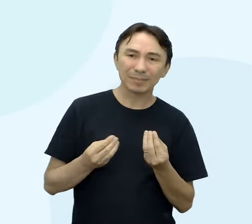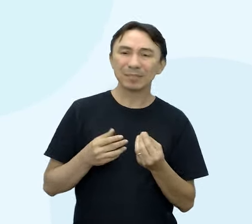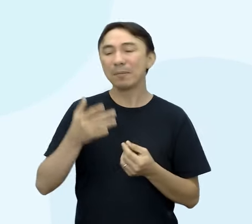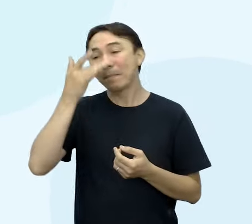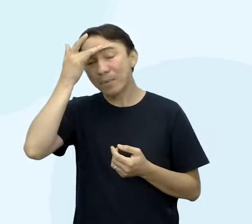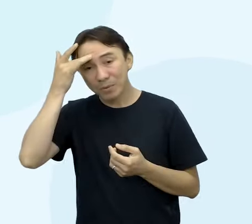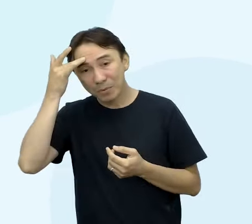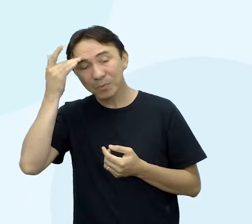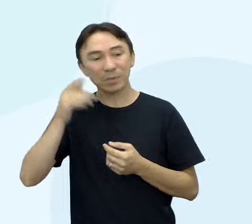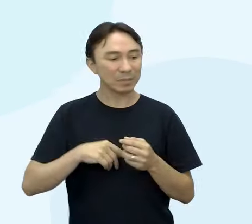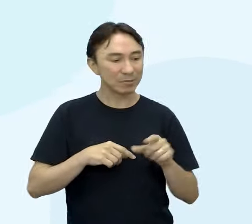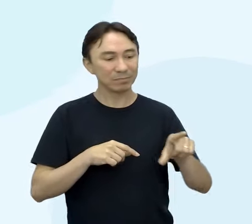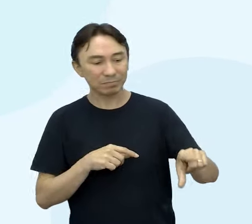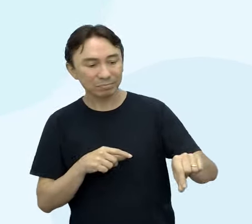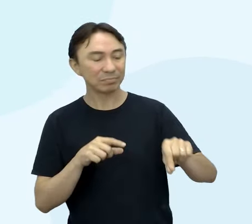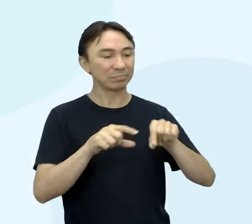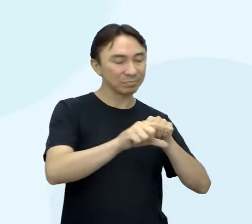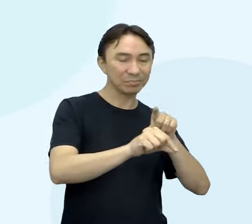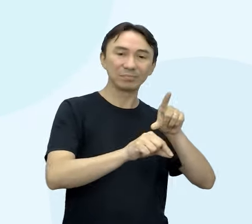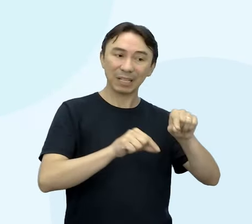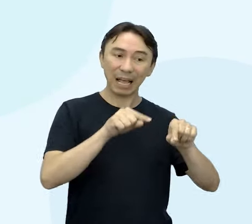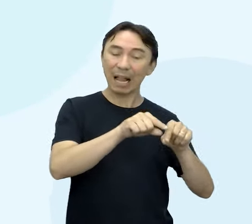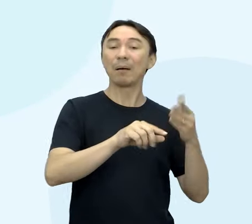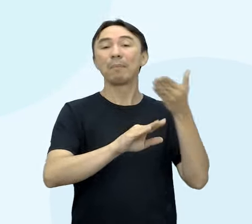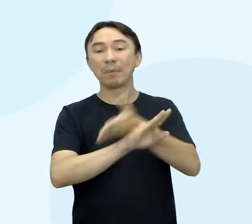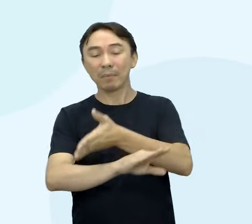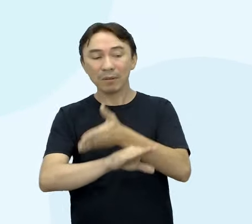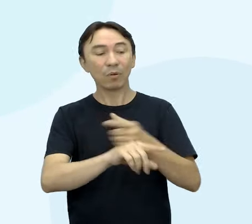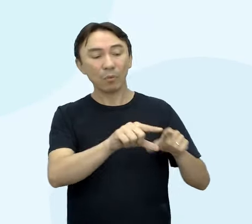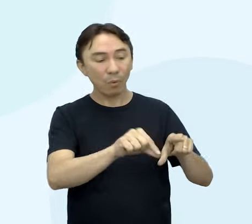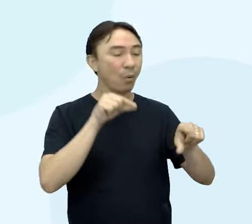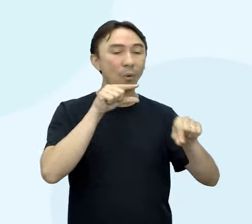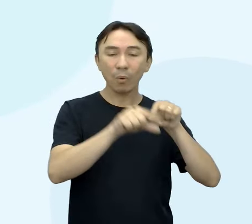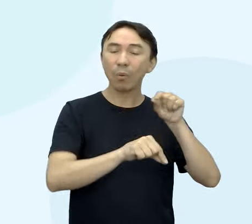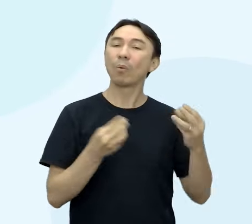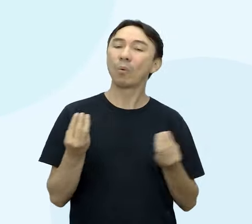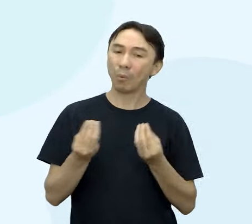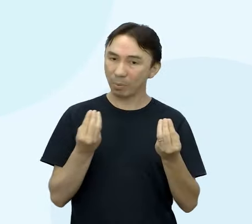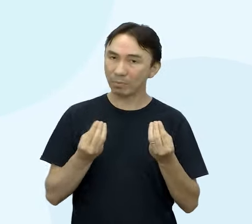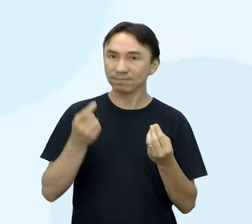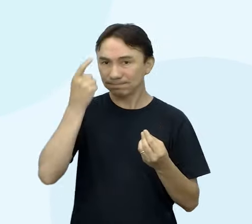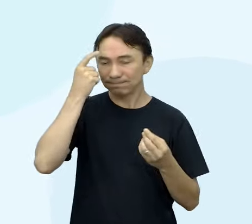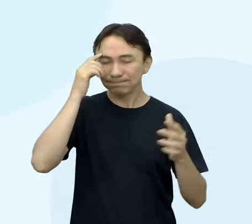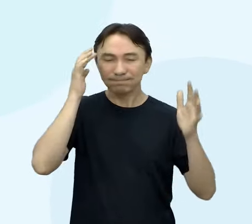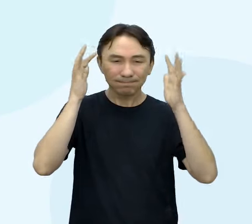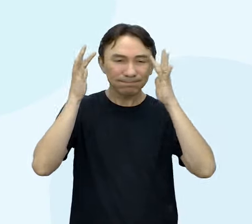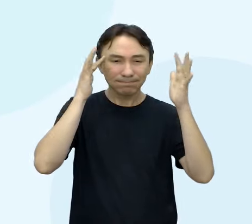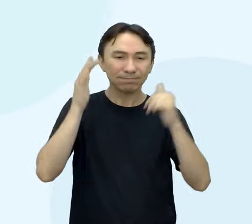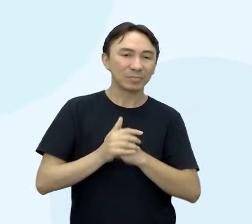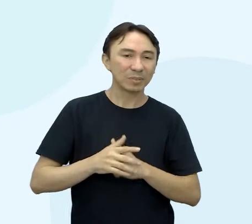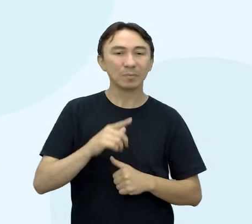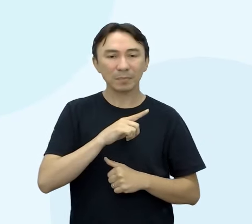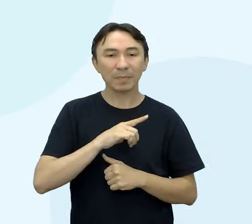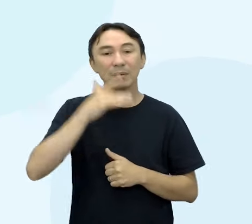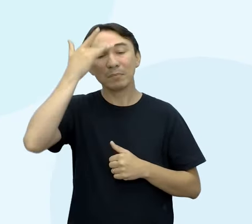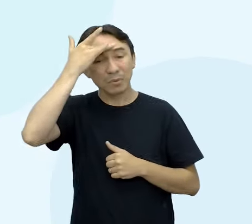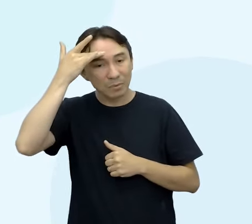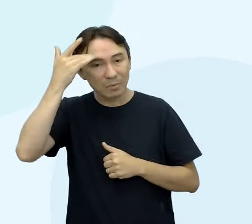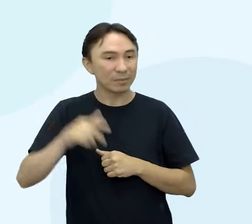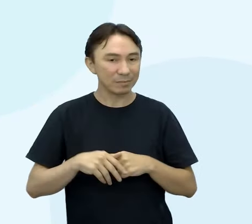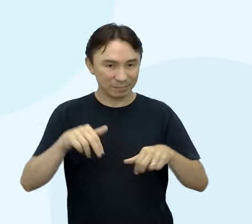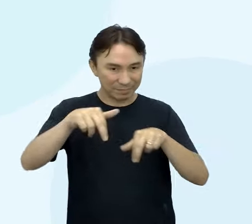pessoas que vão participar? Tá bom? É isso que eu tenho que pensar. Então, eu coloquei algumas imagens aí, pessoas, né, andando, você tá escolhendo alguém com uma